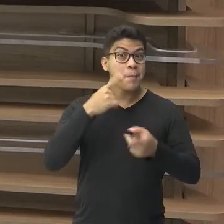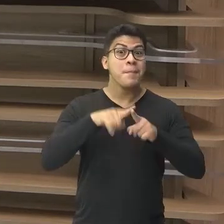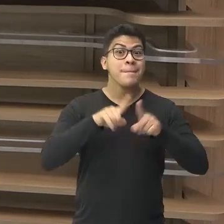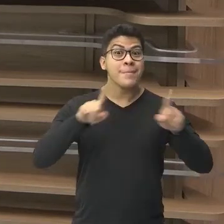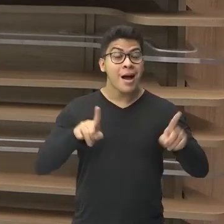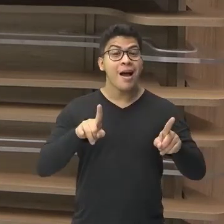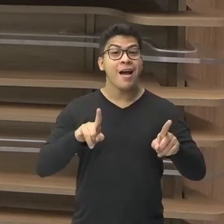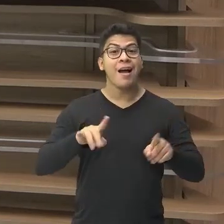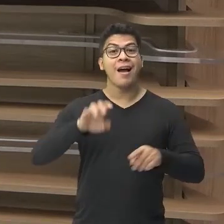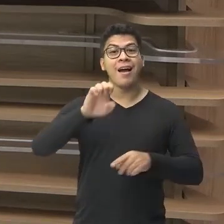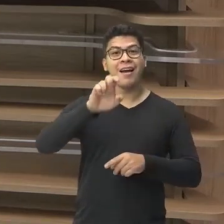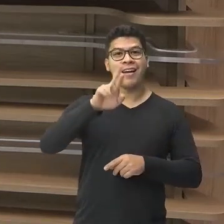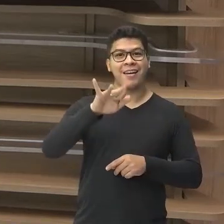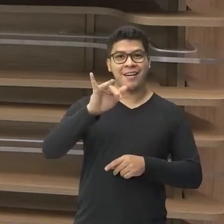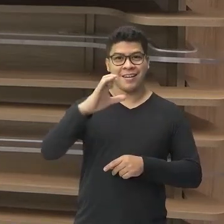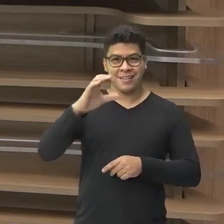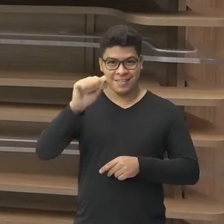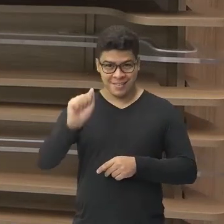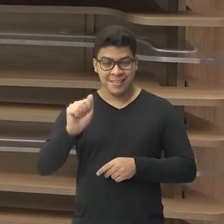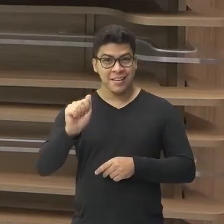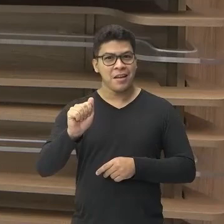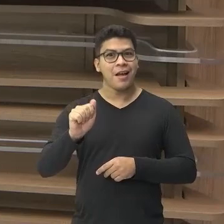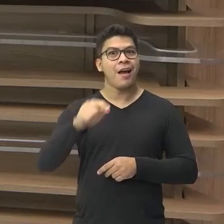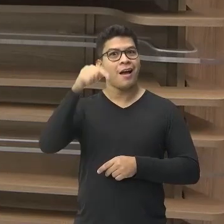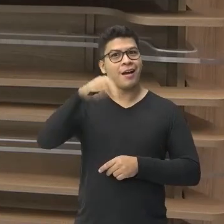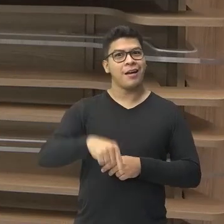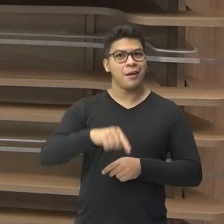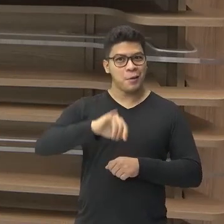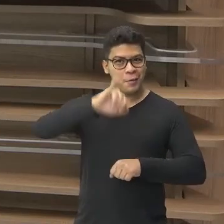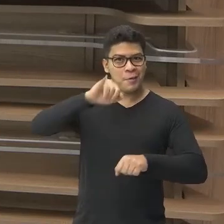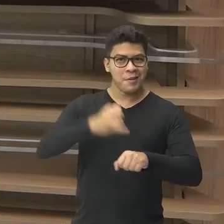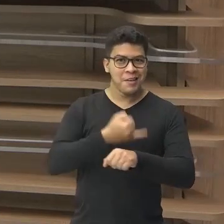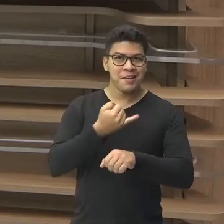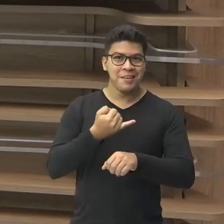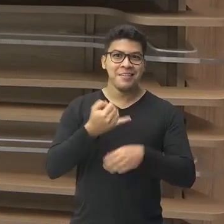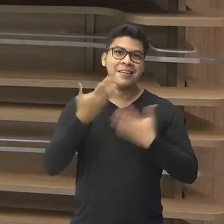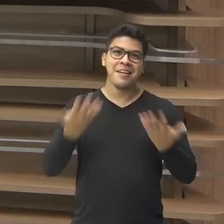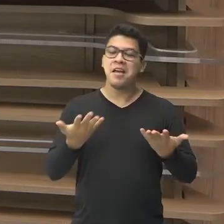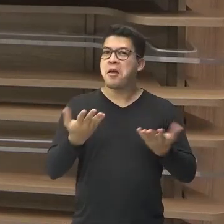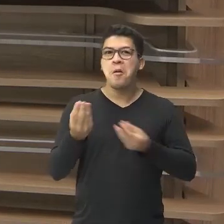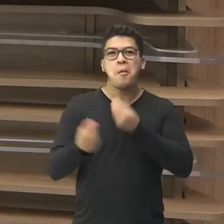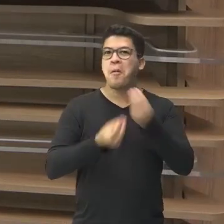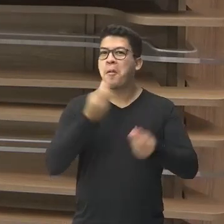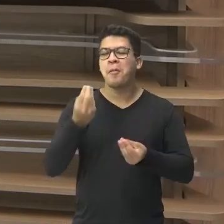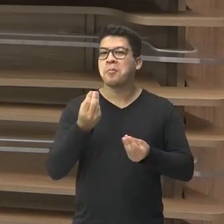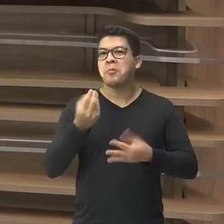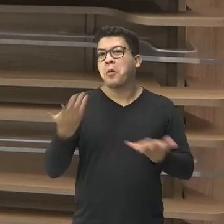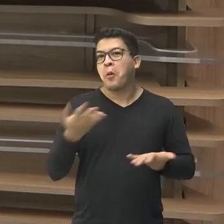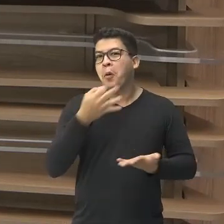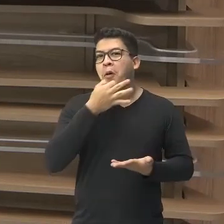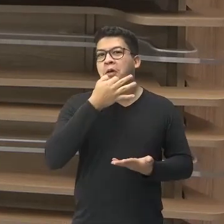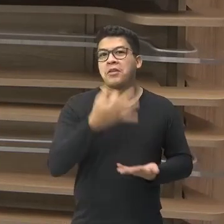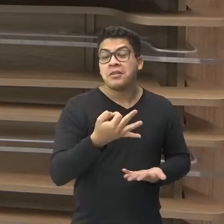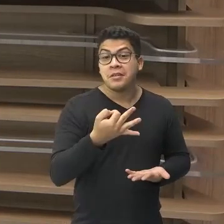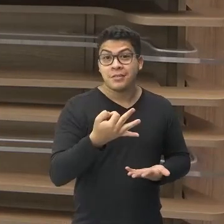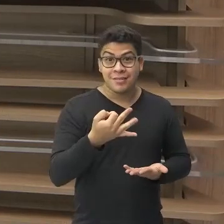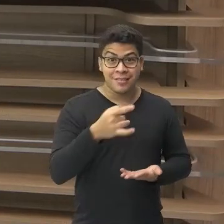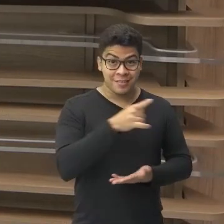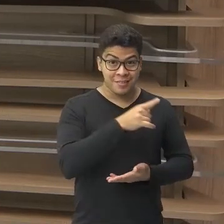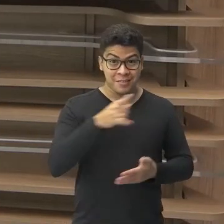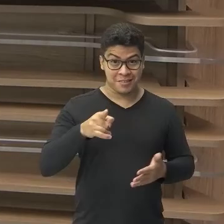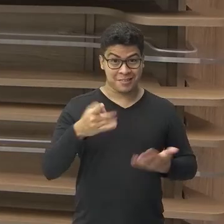do Japi diz que é a letra A. Será que a Érica acertou, gente? Qual será o gabarito da nossa questão? Vamos